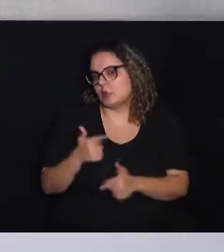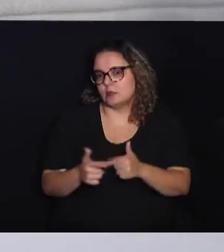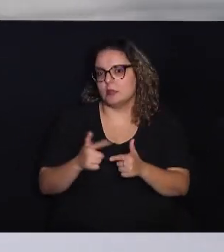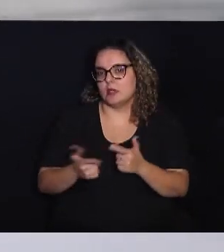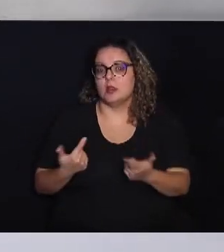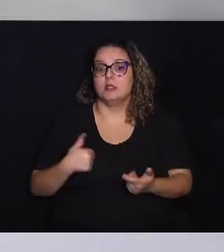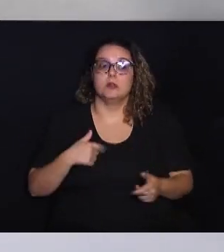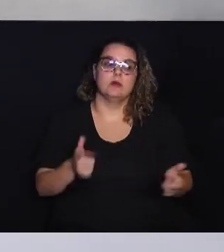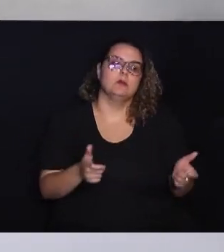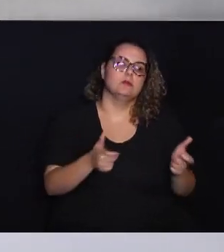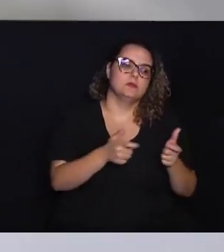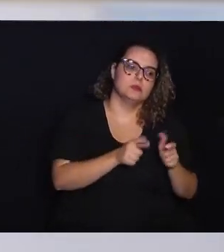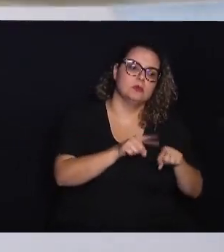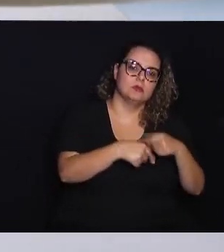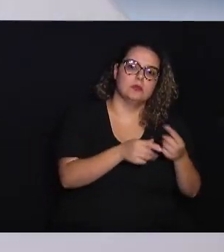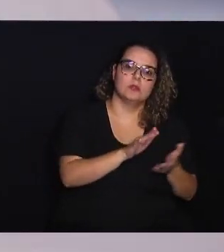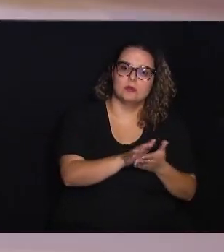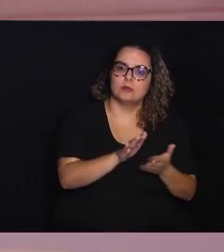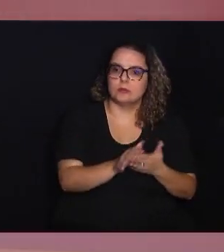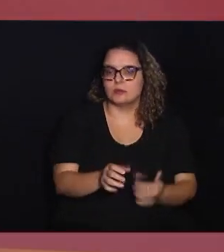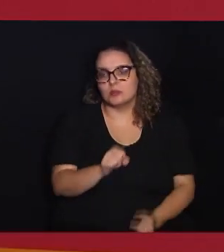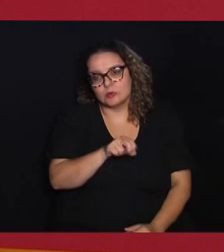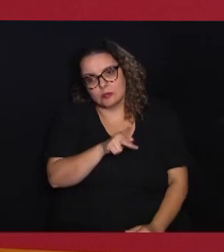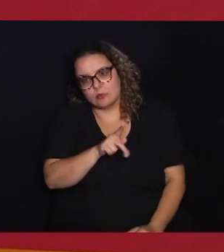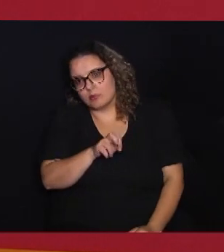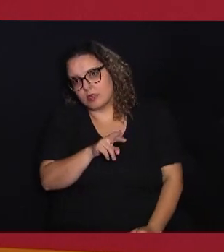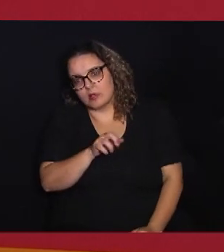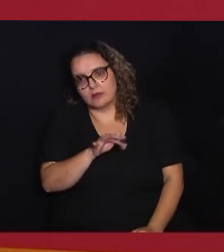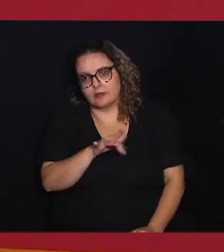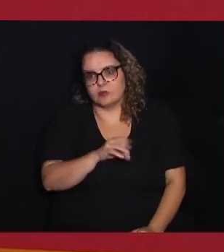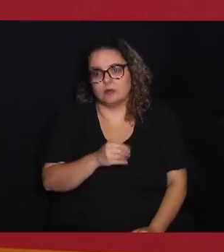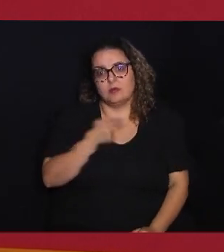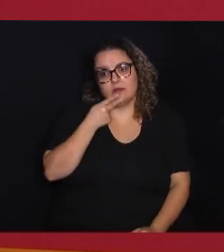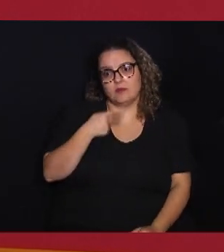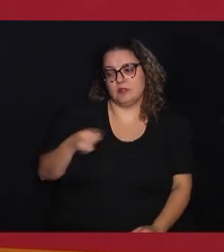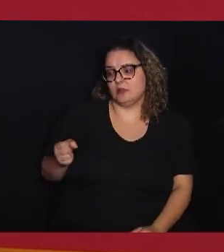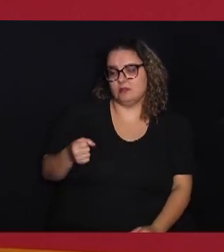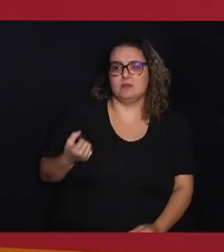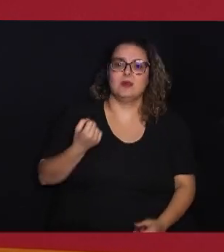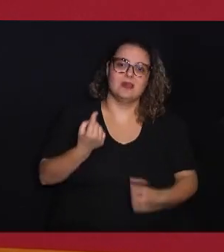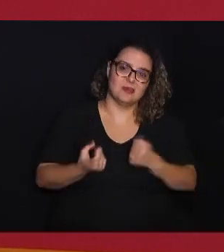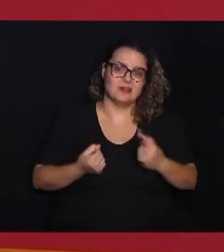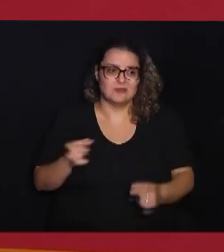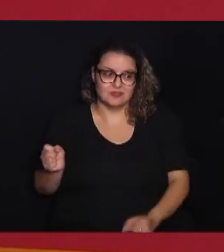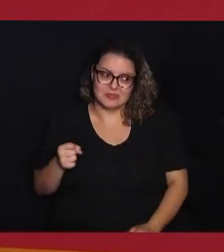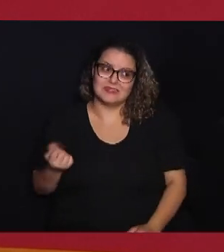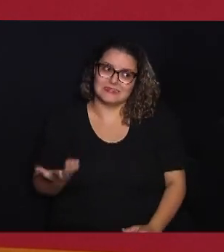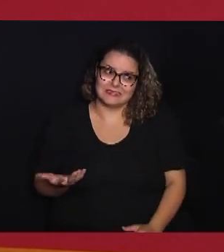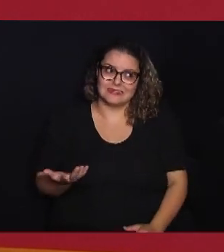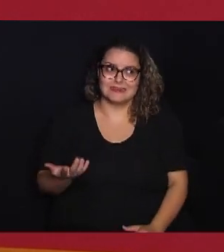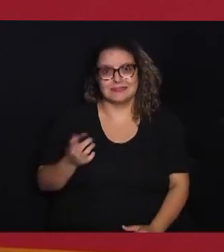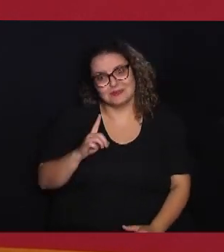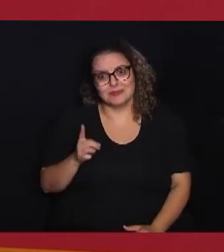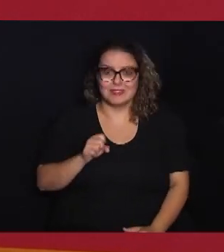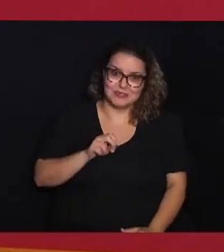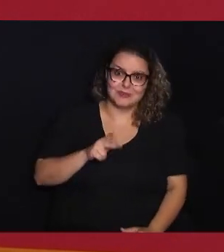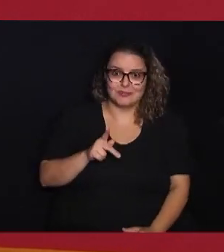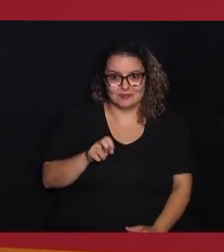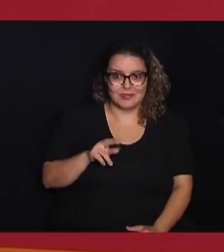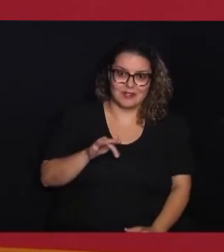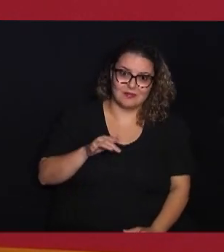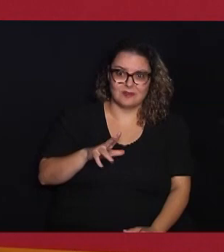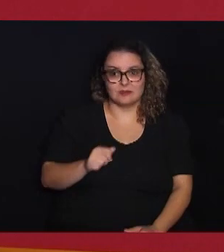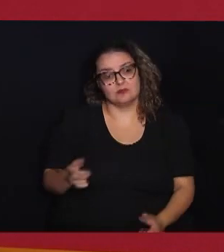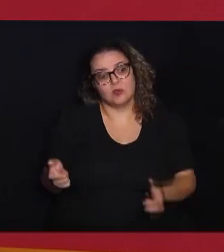tem problema. Então eu vou reduzir algum outro gasto supérfluo que eu tenho. Eu mencionei a cervejinha, mas para alguns talvez a cervejinha não seja tão